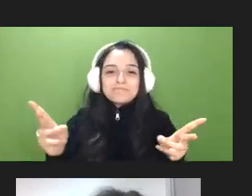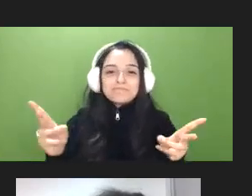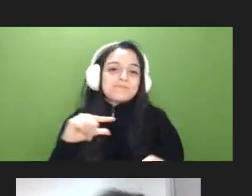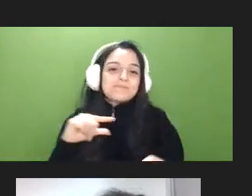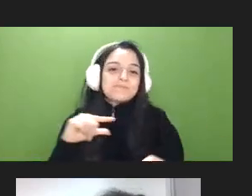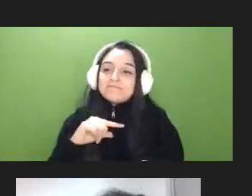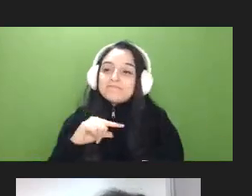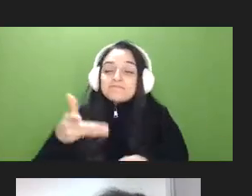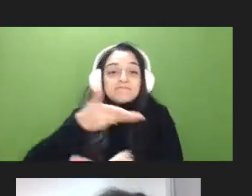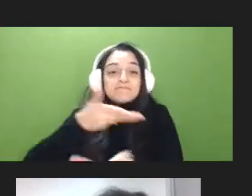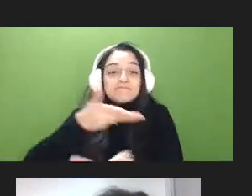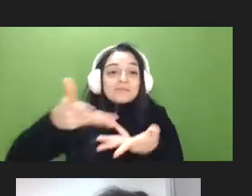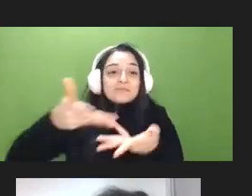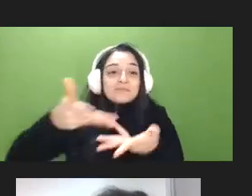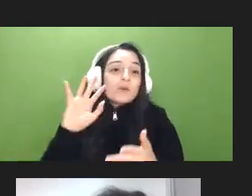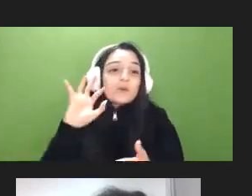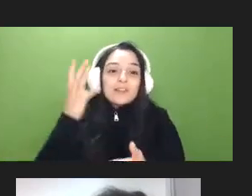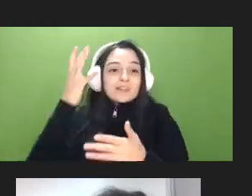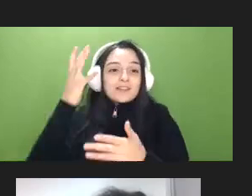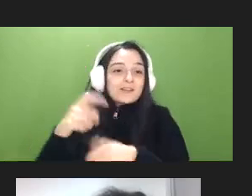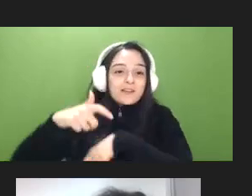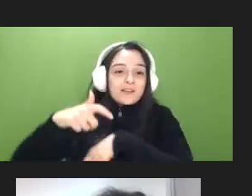momento.